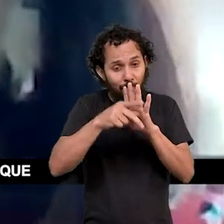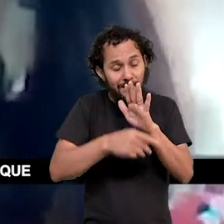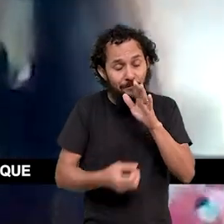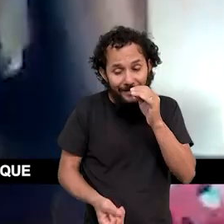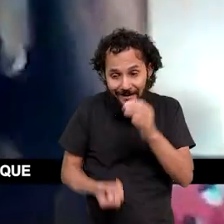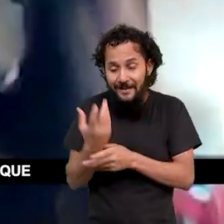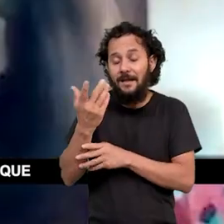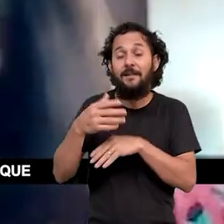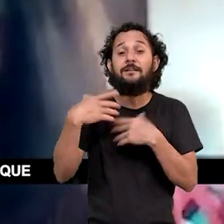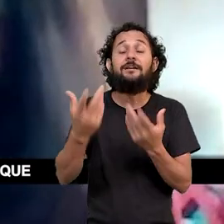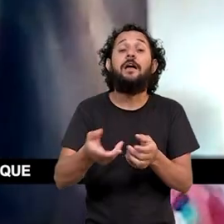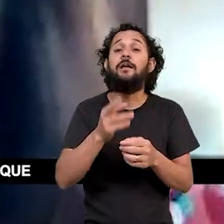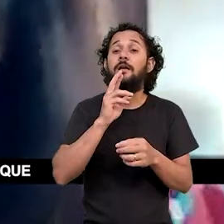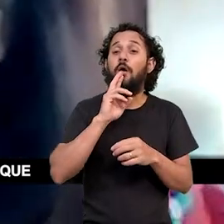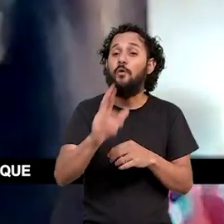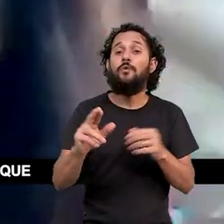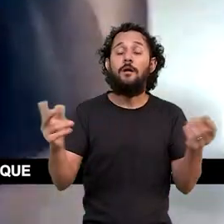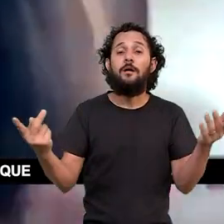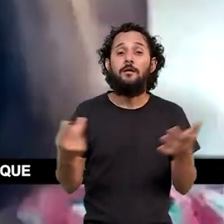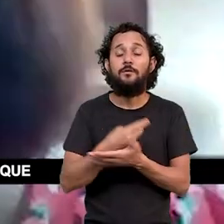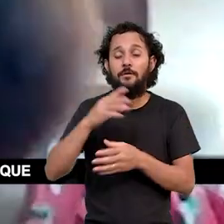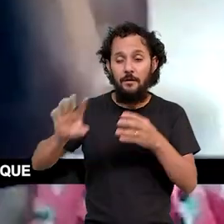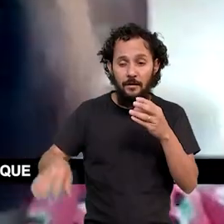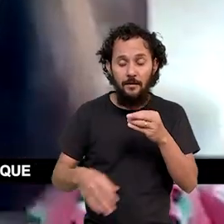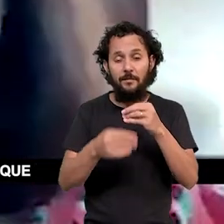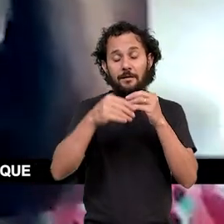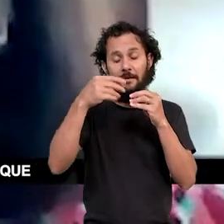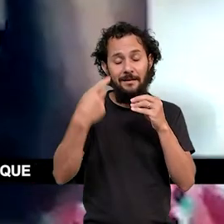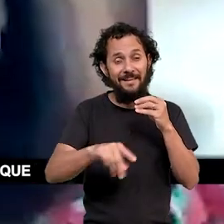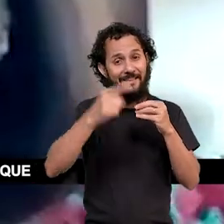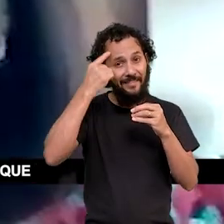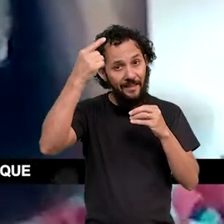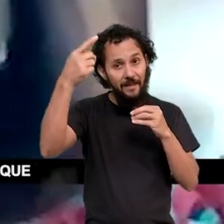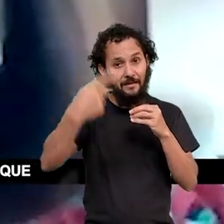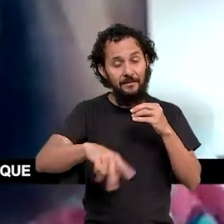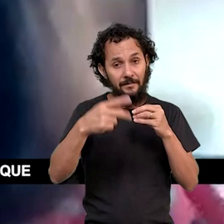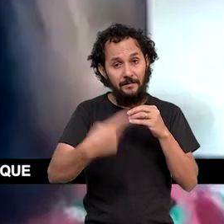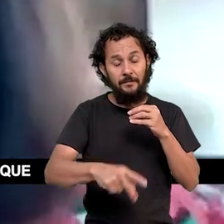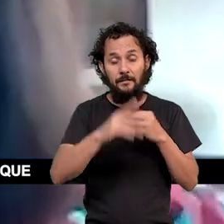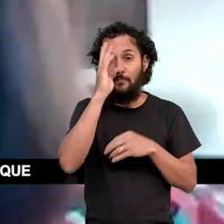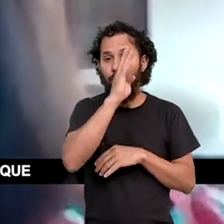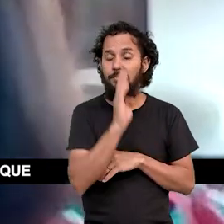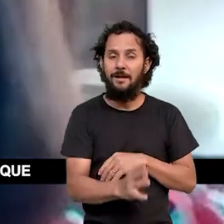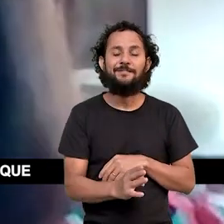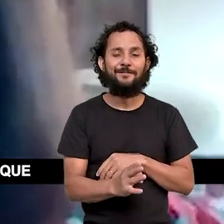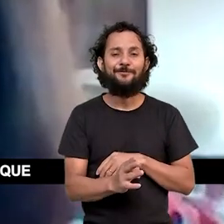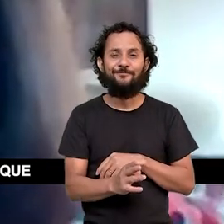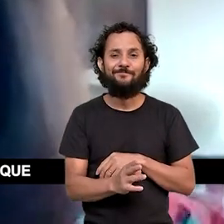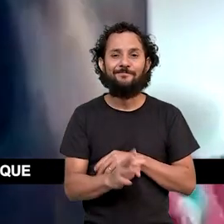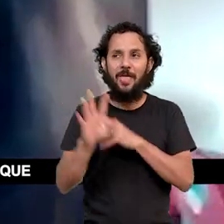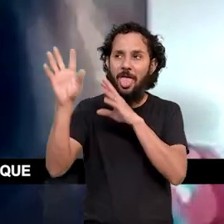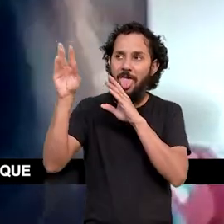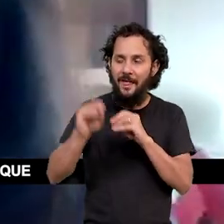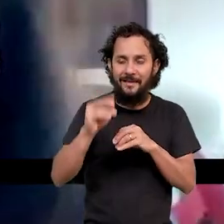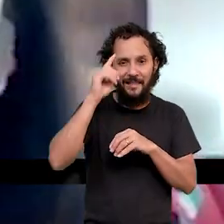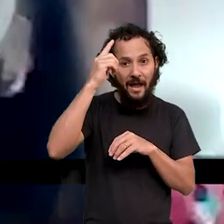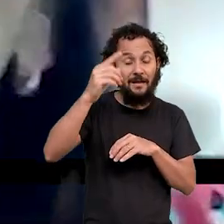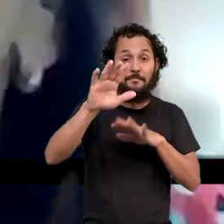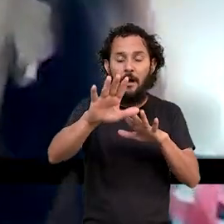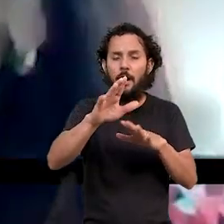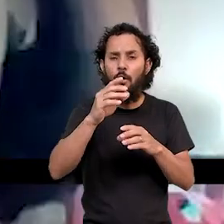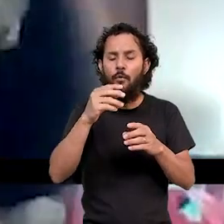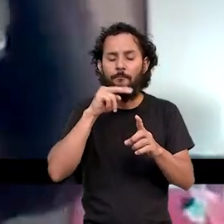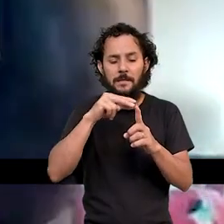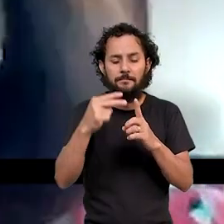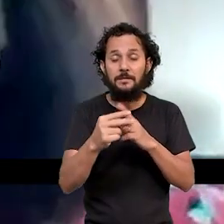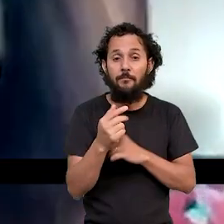foi criado. Resultado, isso é implementado, essa ideia é trazida para o Brasil, só que dentro de